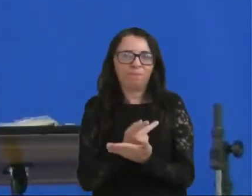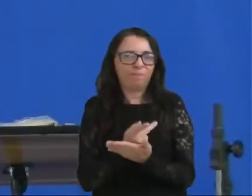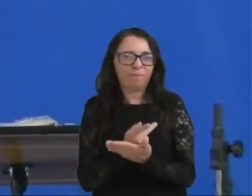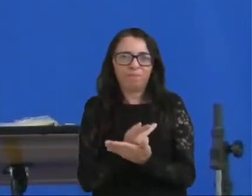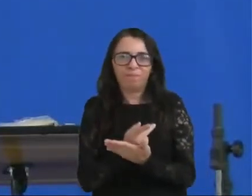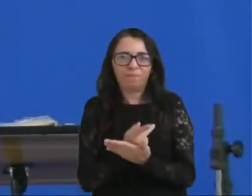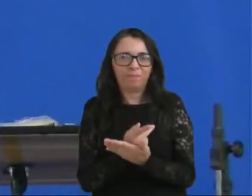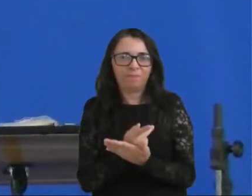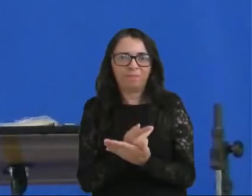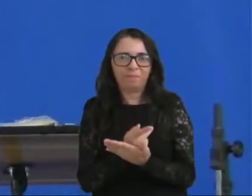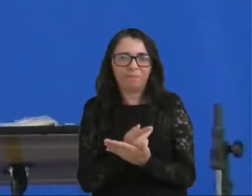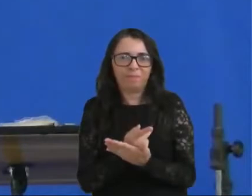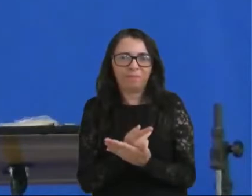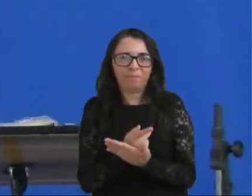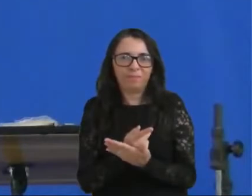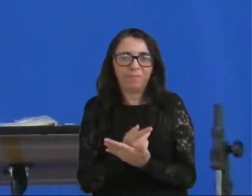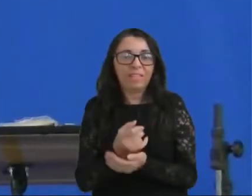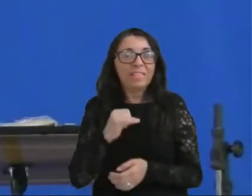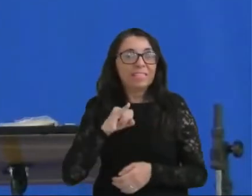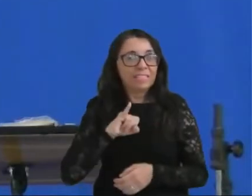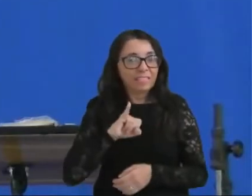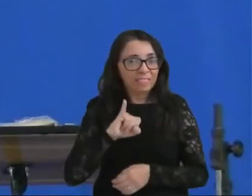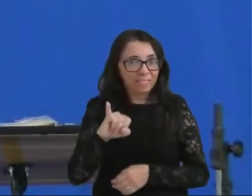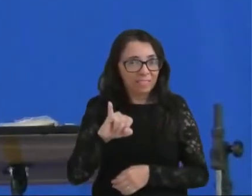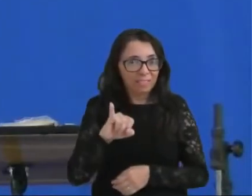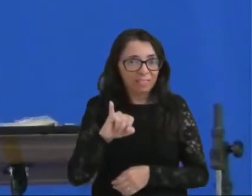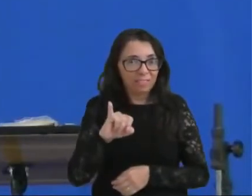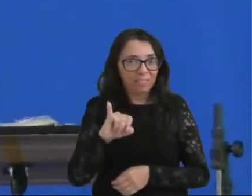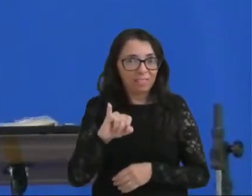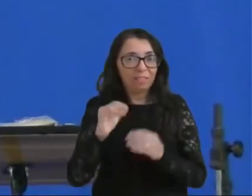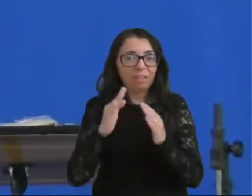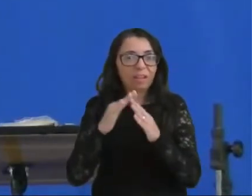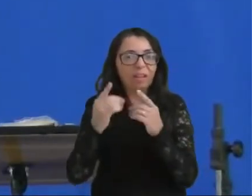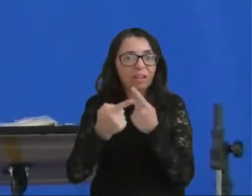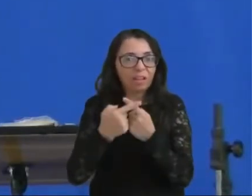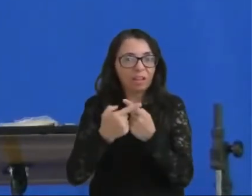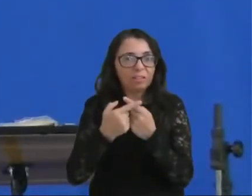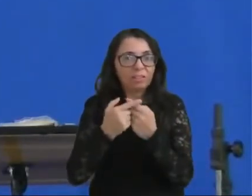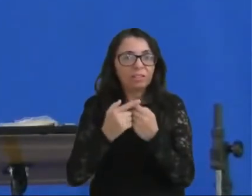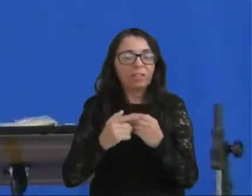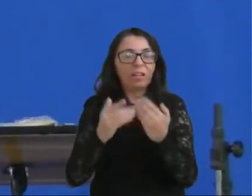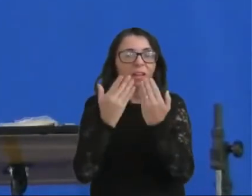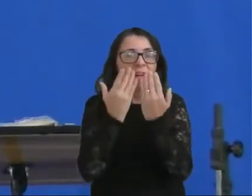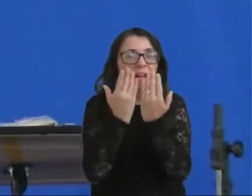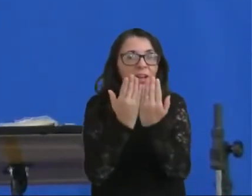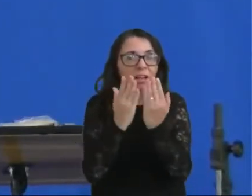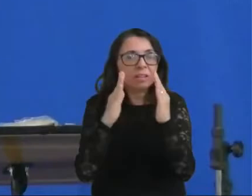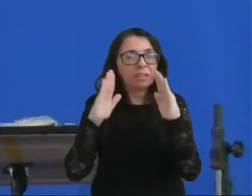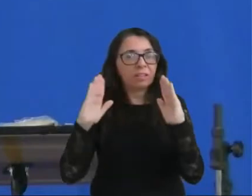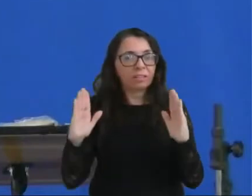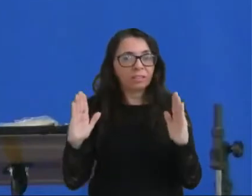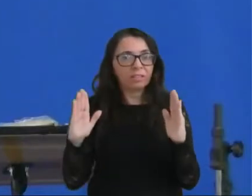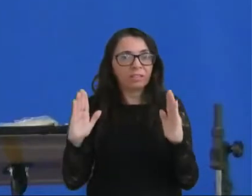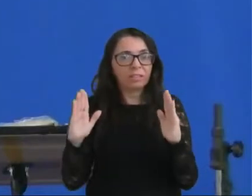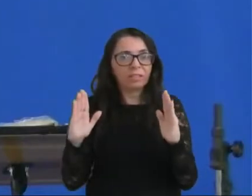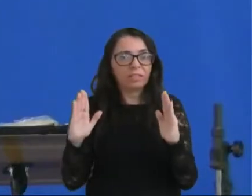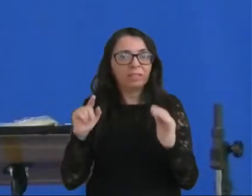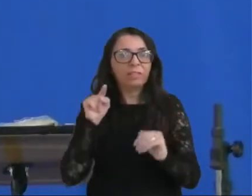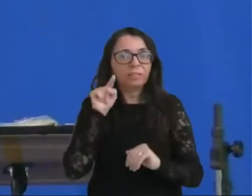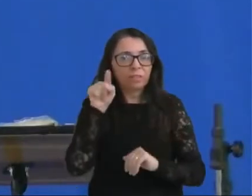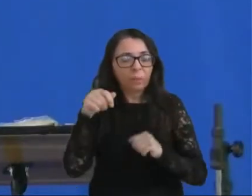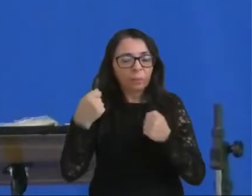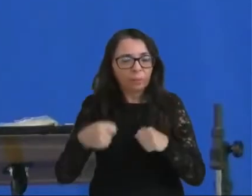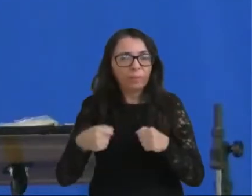encorajar a igreja. Jesus anda no meio da igreja para te encorajar.